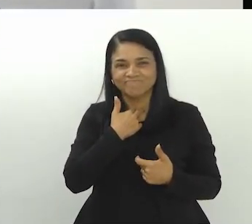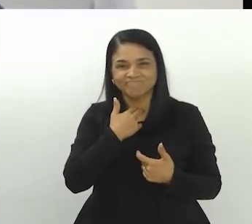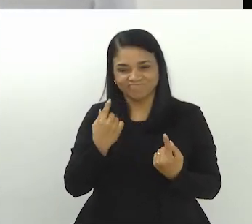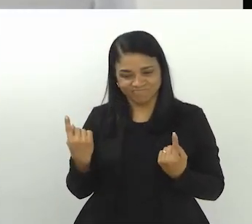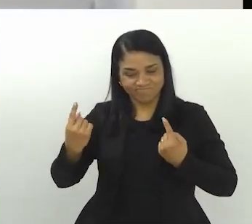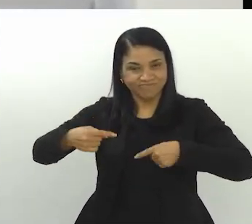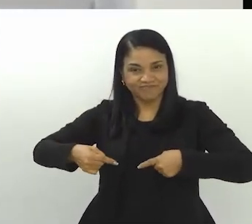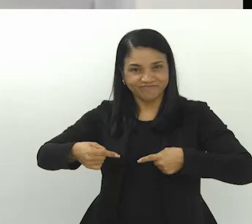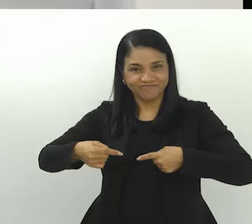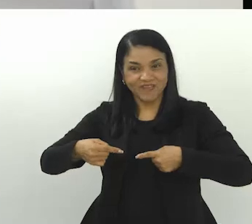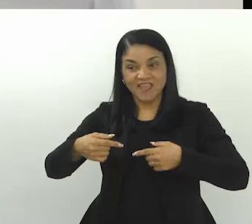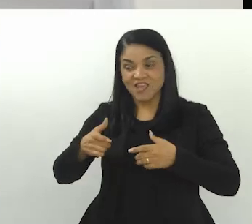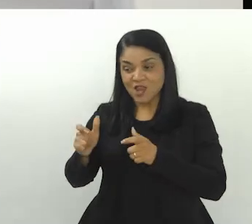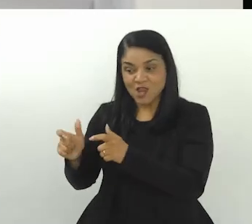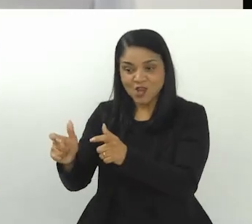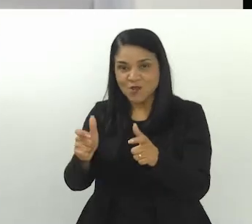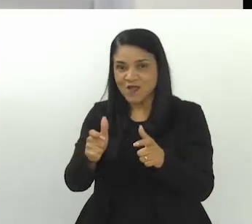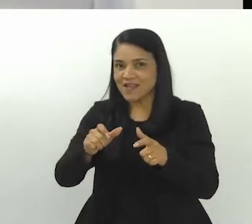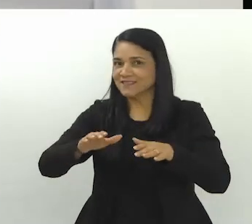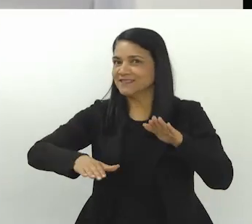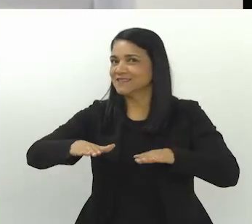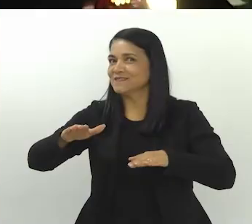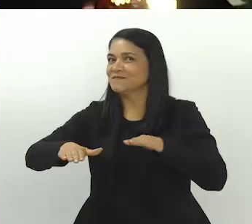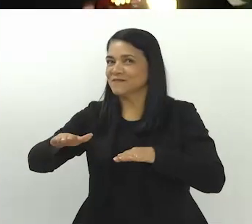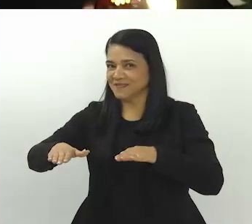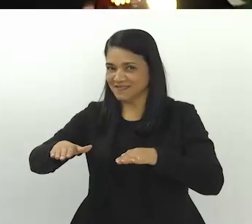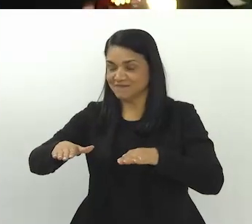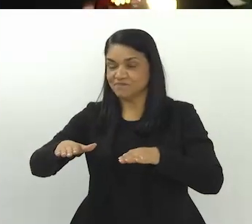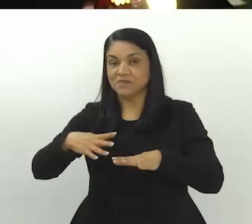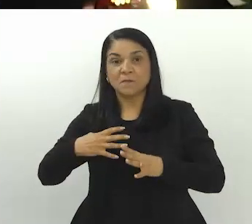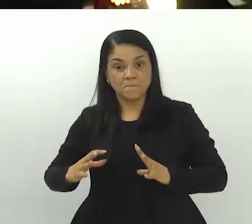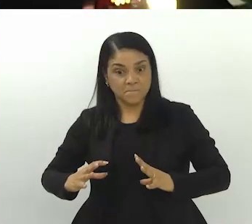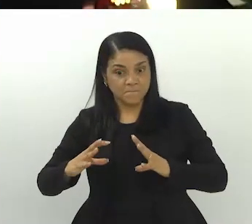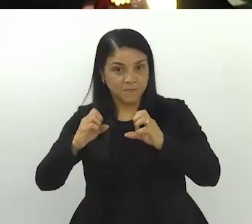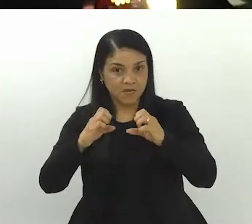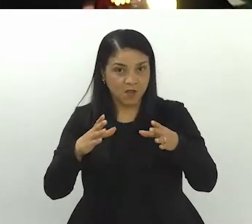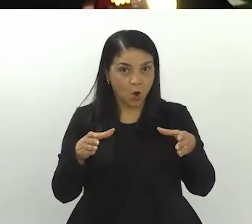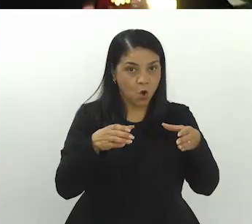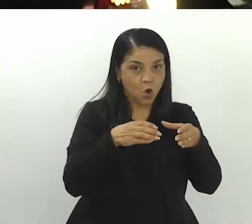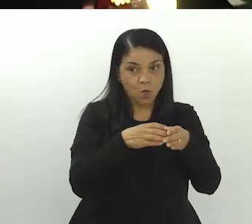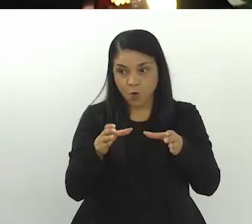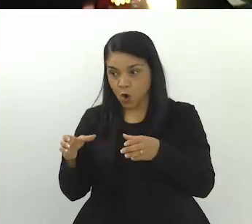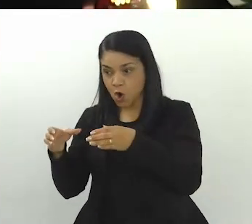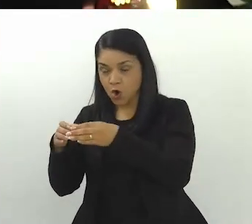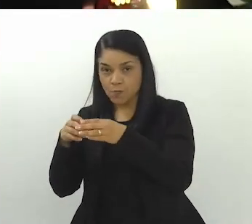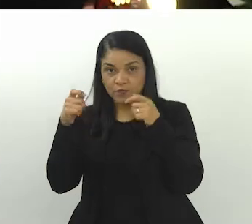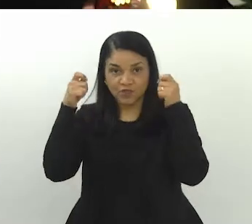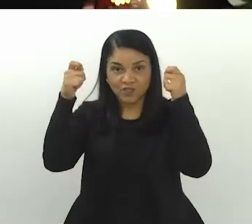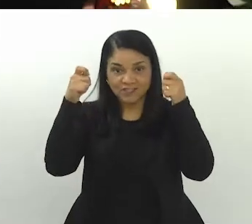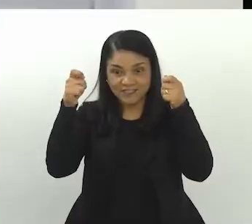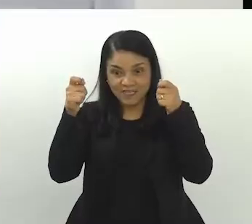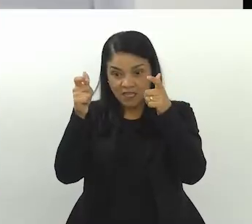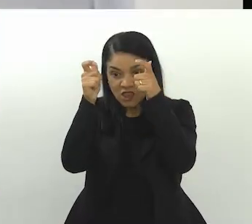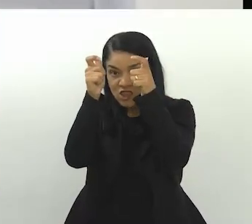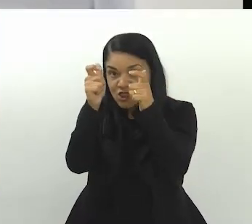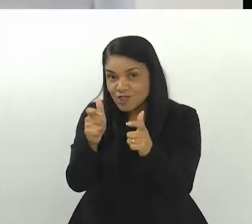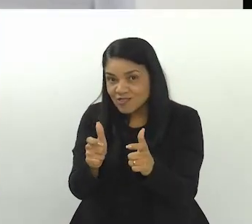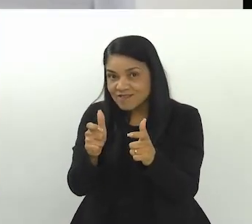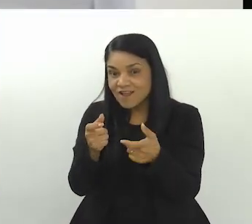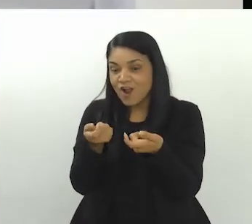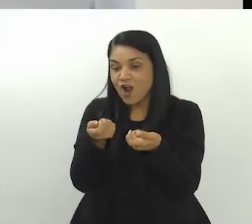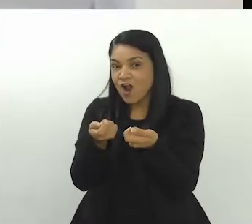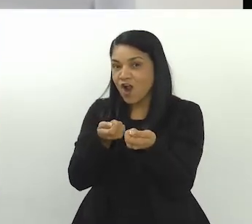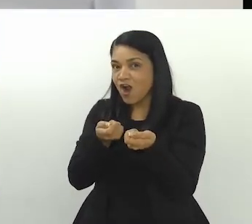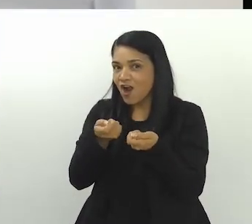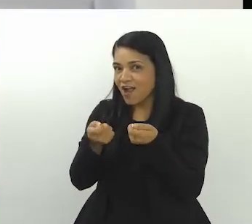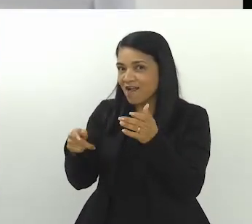adversário em determinados territórios, tá certo? Se você tem uma briga de torcida, né, em territórios que são